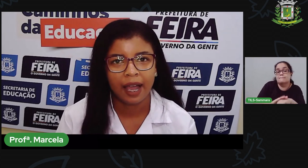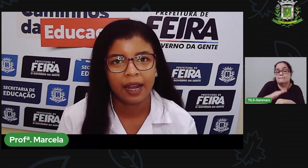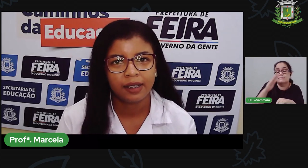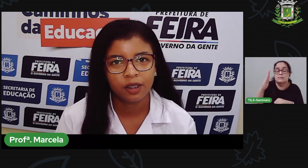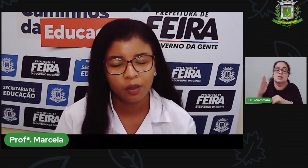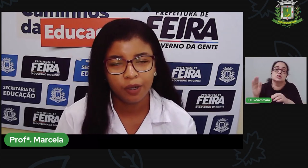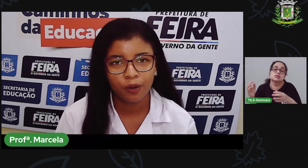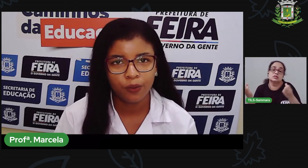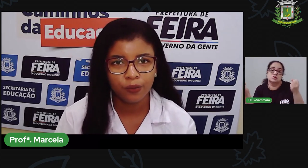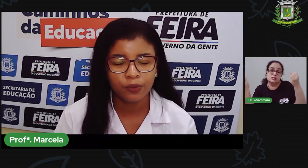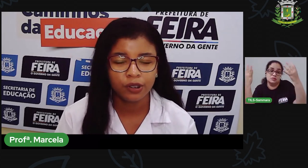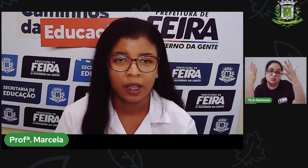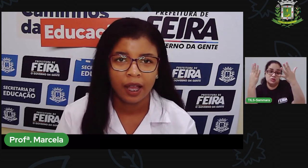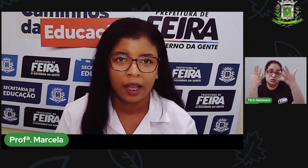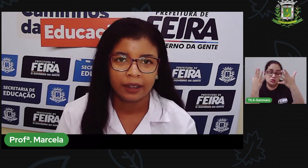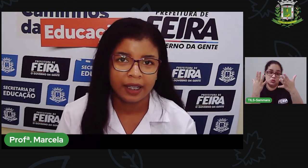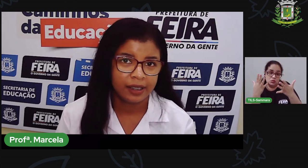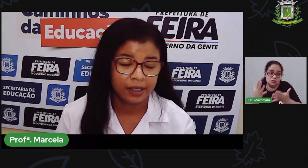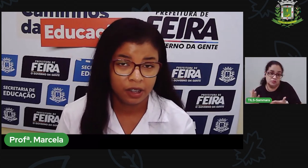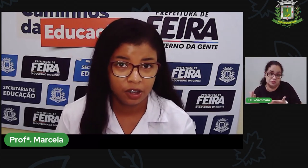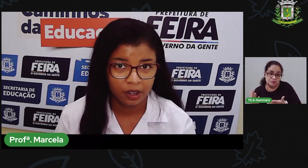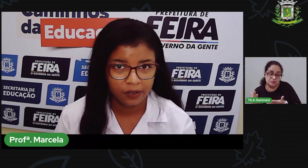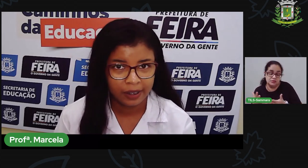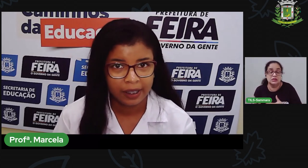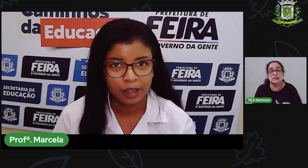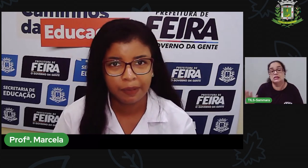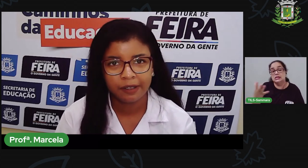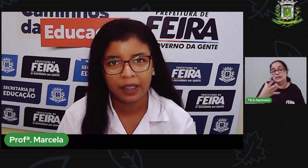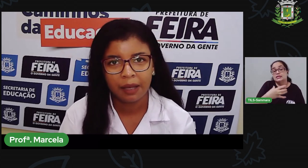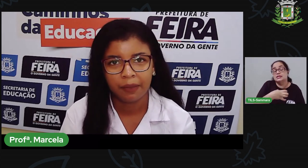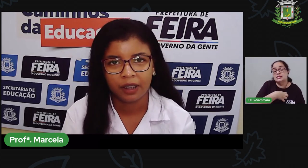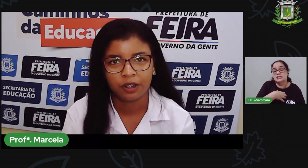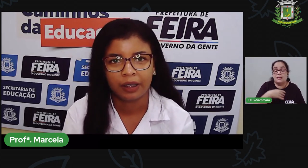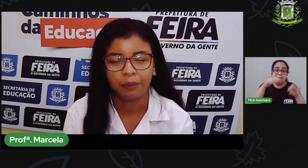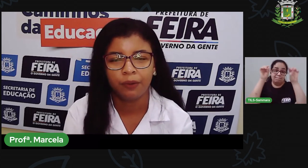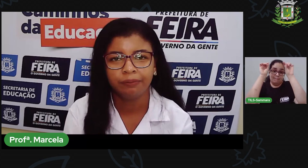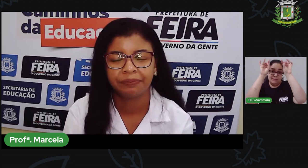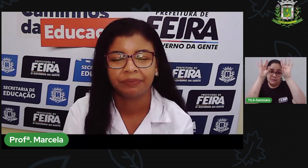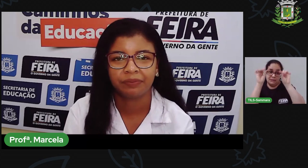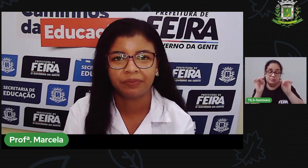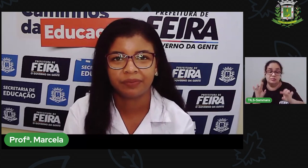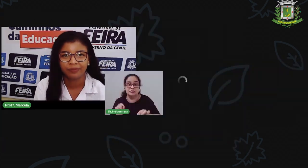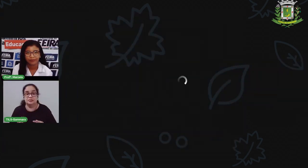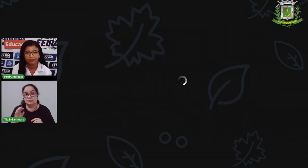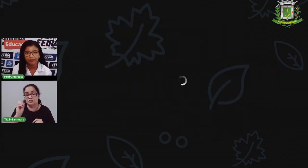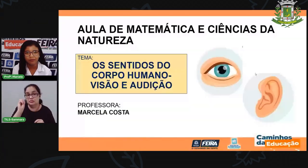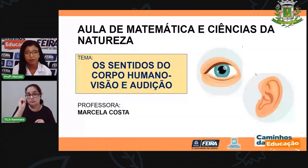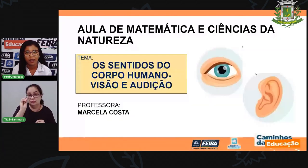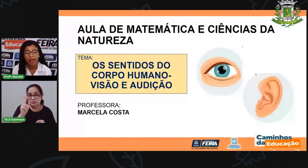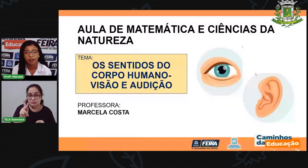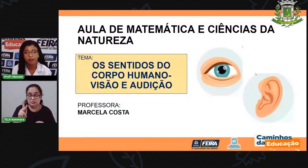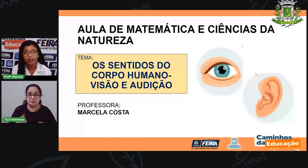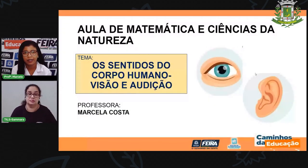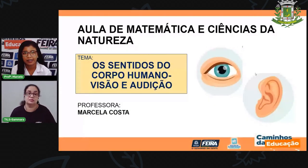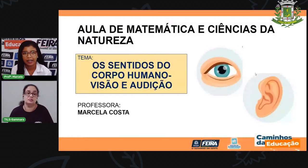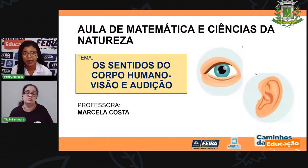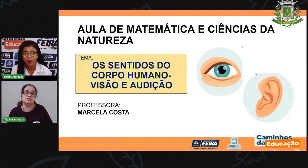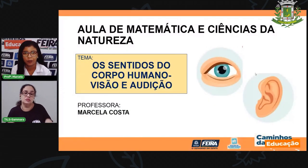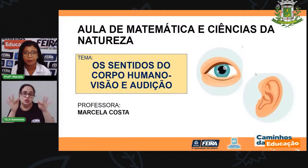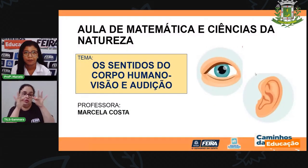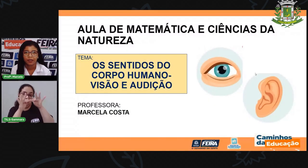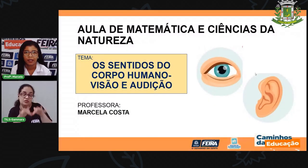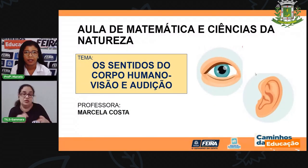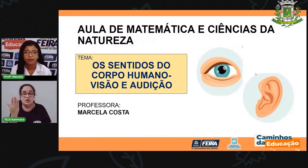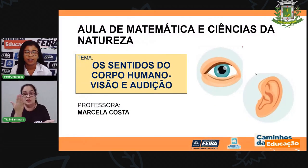detalhes sobre alguns desses sentidos especificamente, tá bom? Ao final dessa